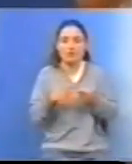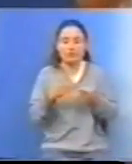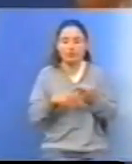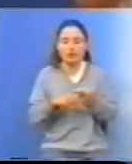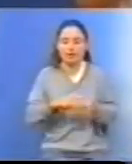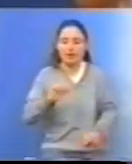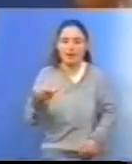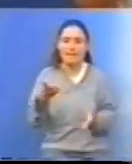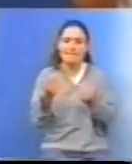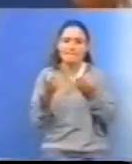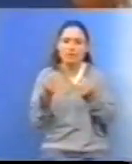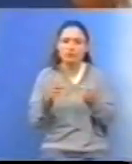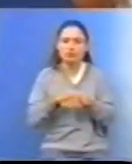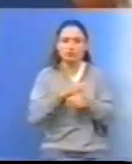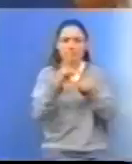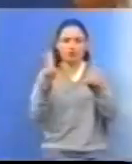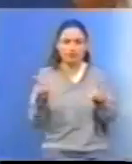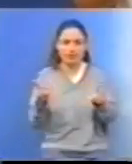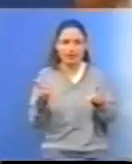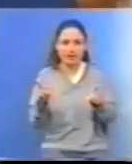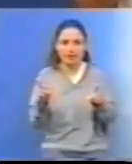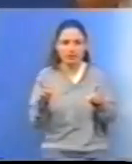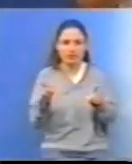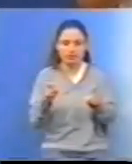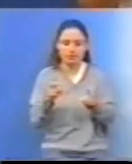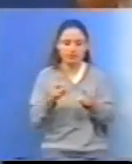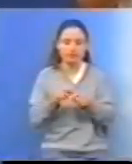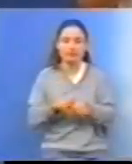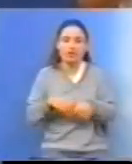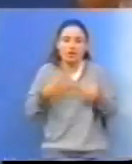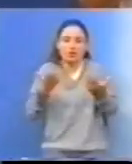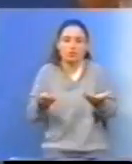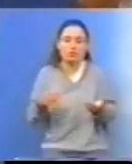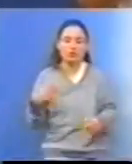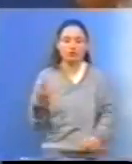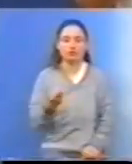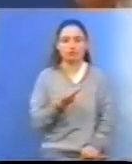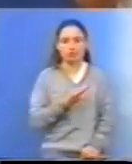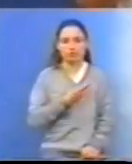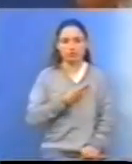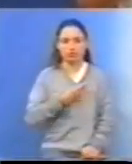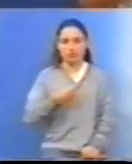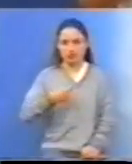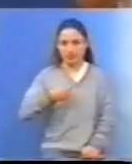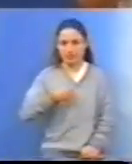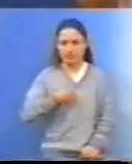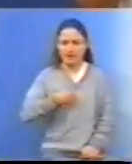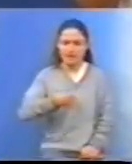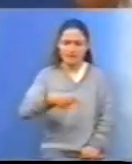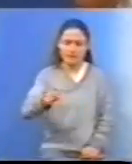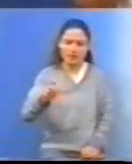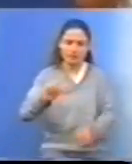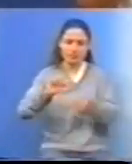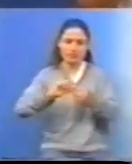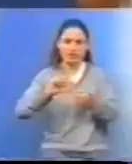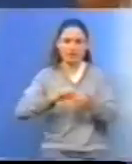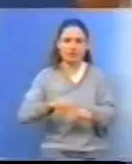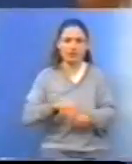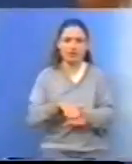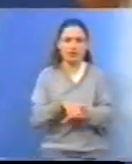diferença? Como fez diferença? Como eu queria ter ido para a minha lua de mel